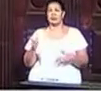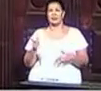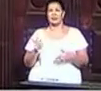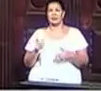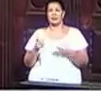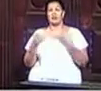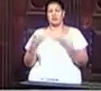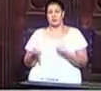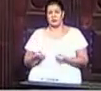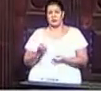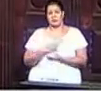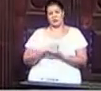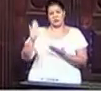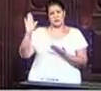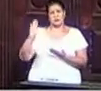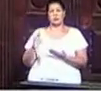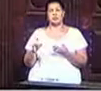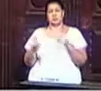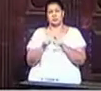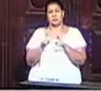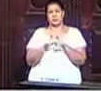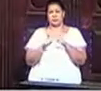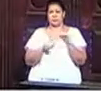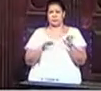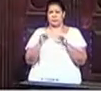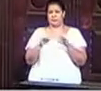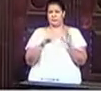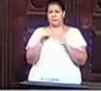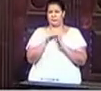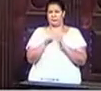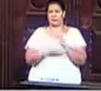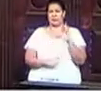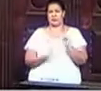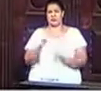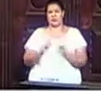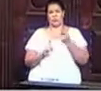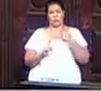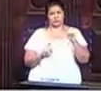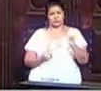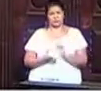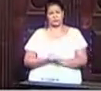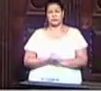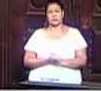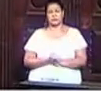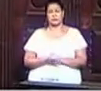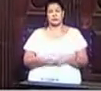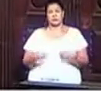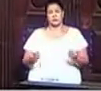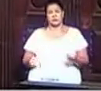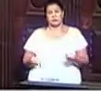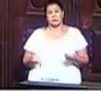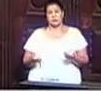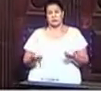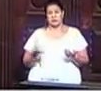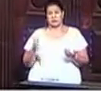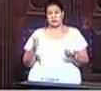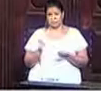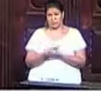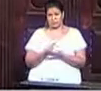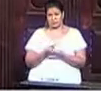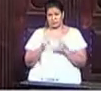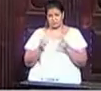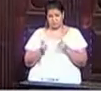ela saia e preparando o edital de licitação que perpetua essa situação toda. E olha, enquanto isso é